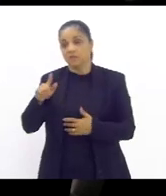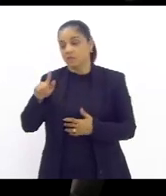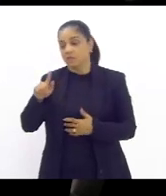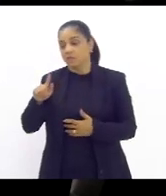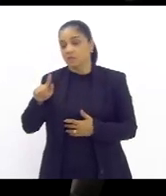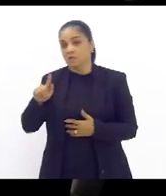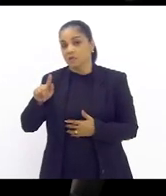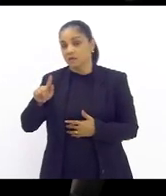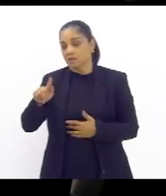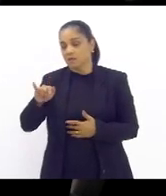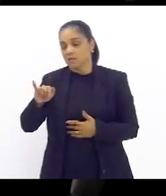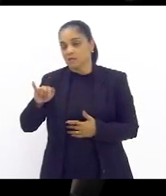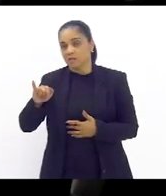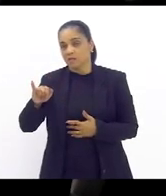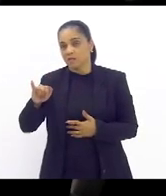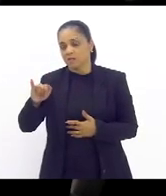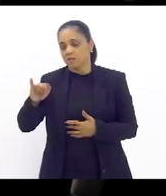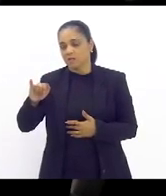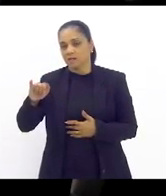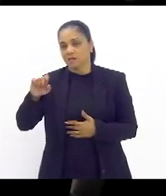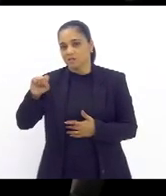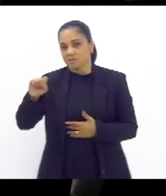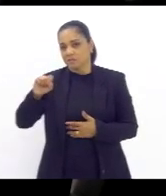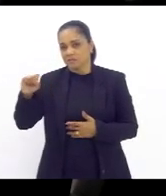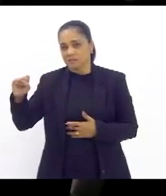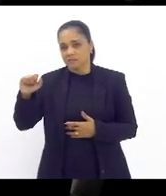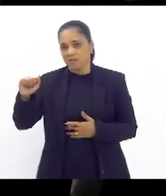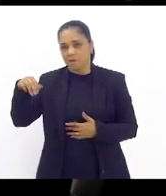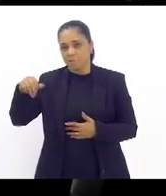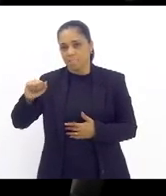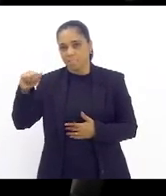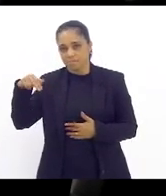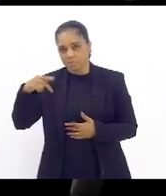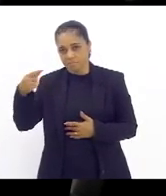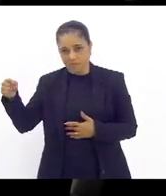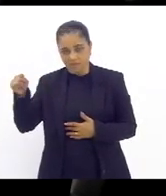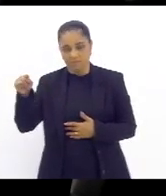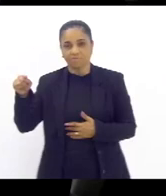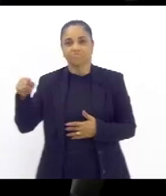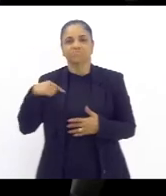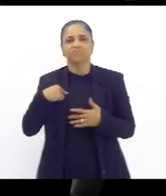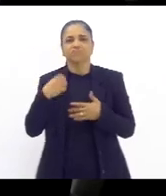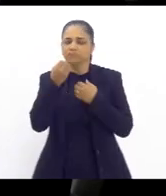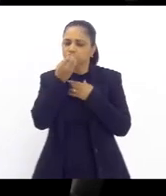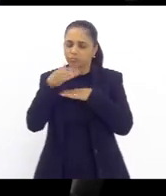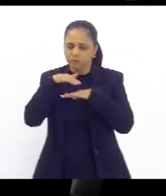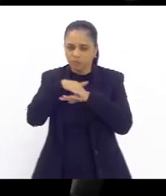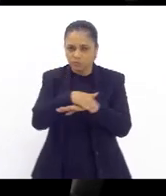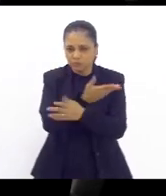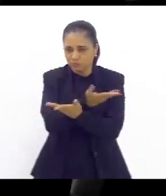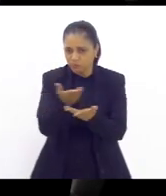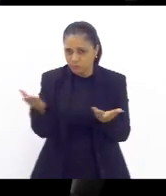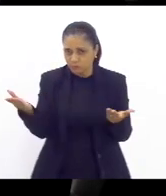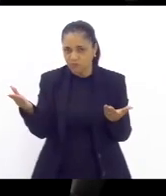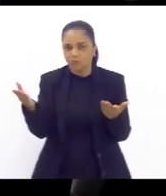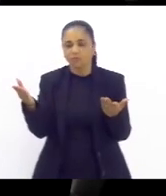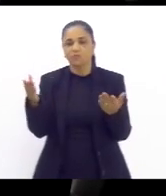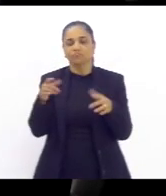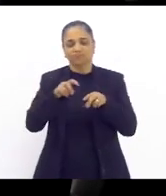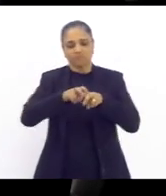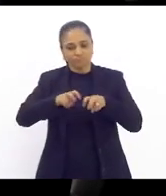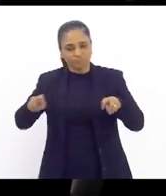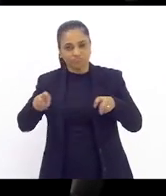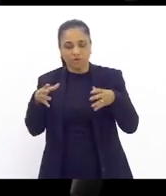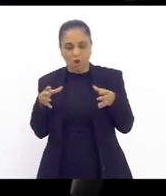Boa noite a todos Boa noite especial a essa comissão implementando ao